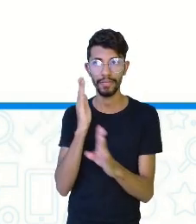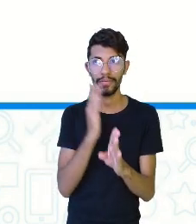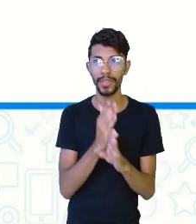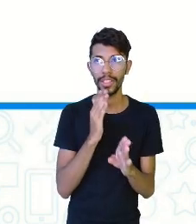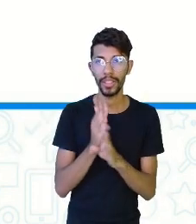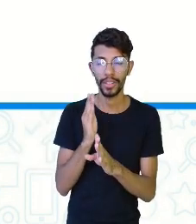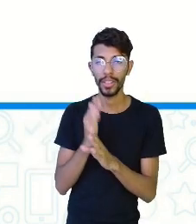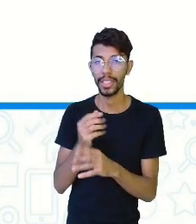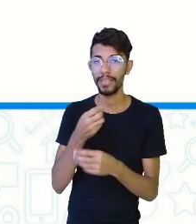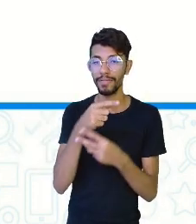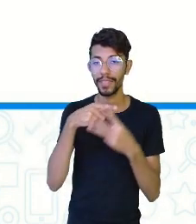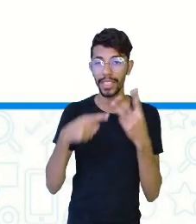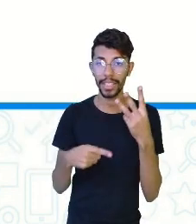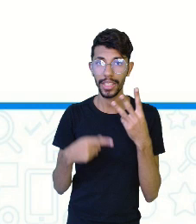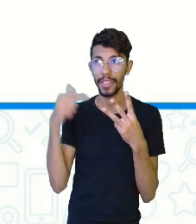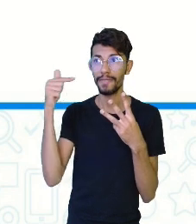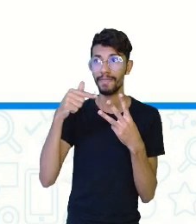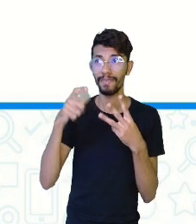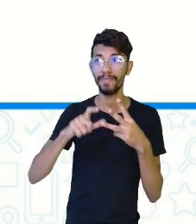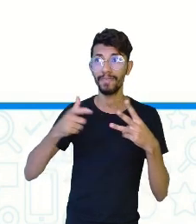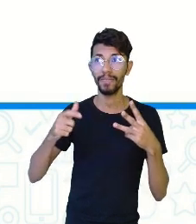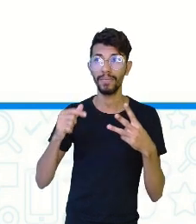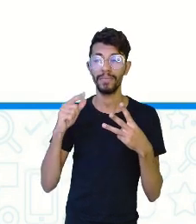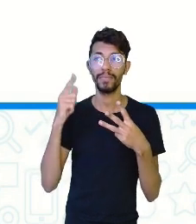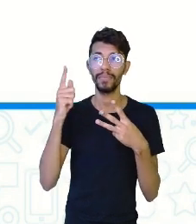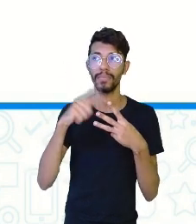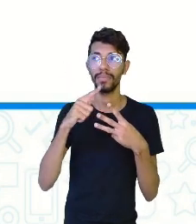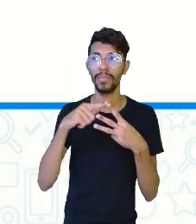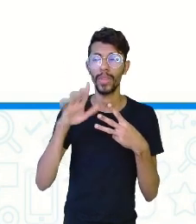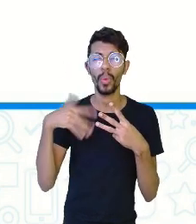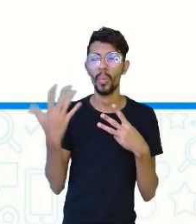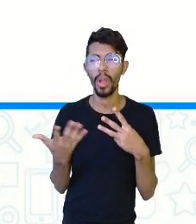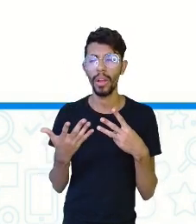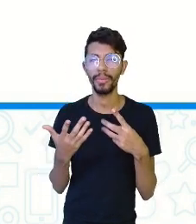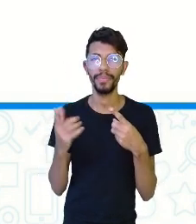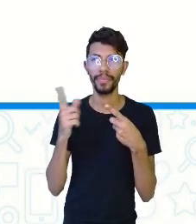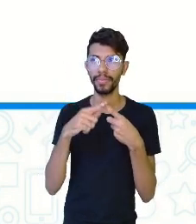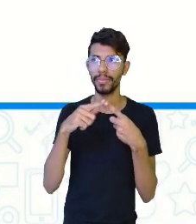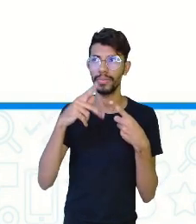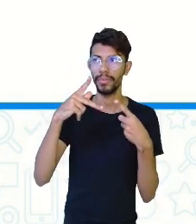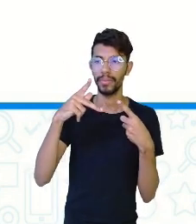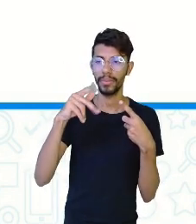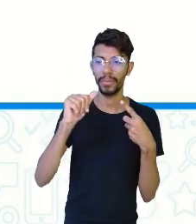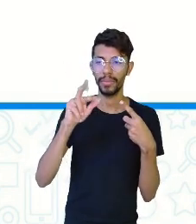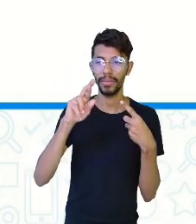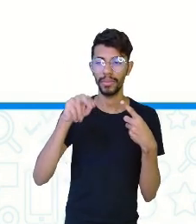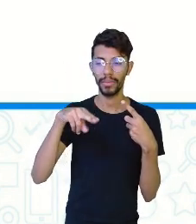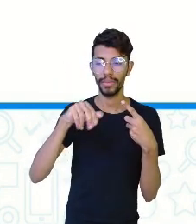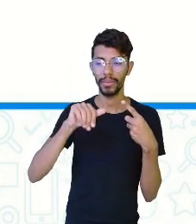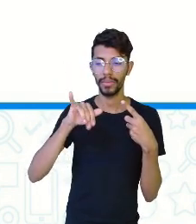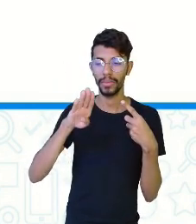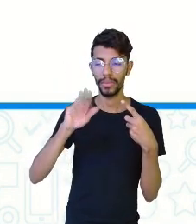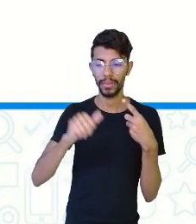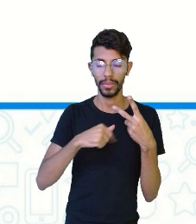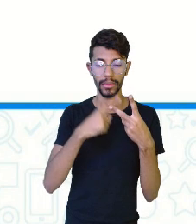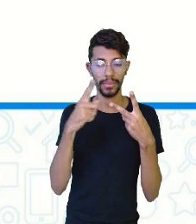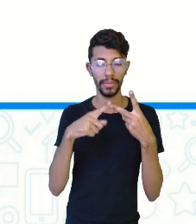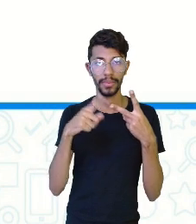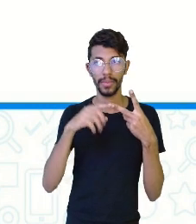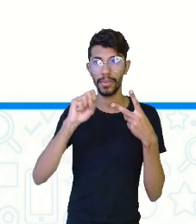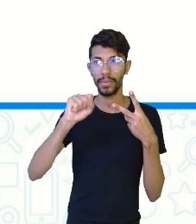grandes bacias hidrográficas. Quais são elas? Leia comigo, por favor. A Parnaíba, a